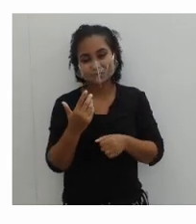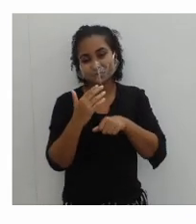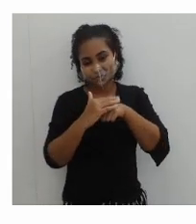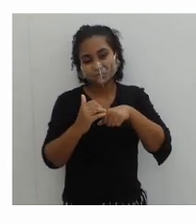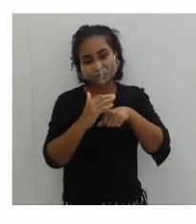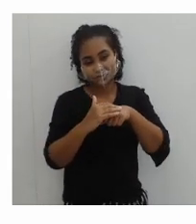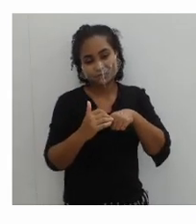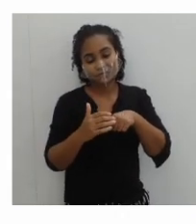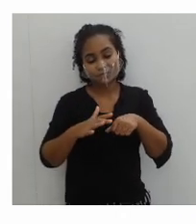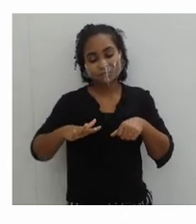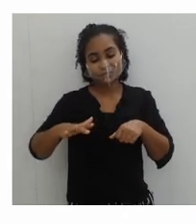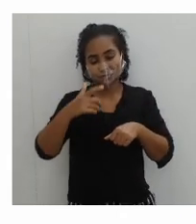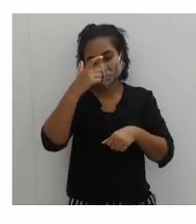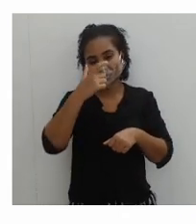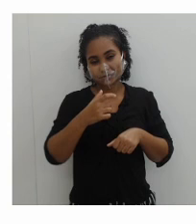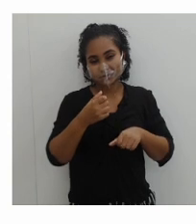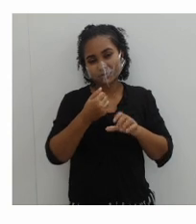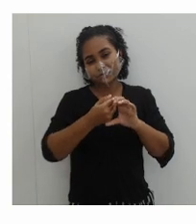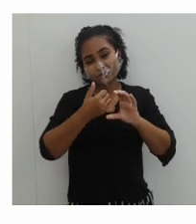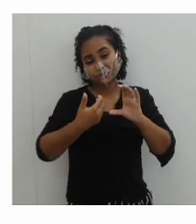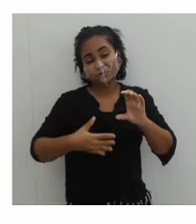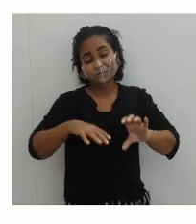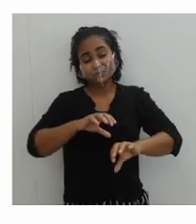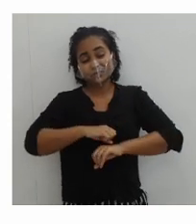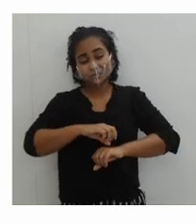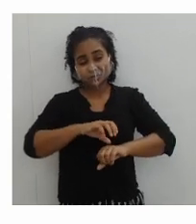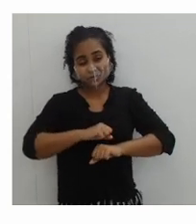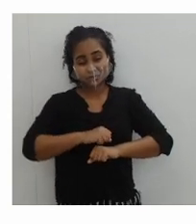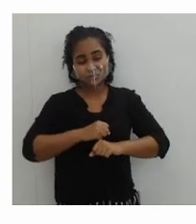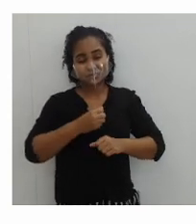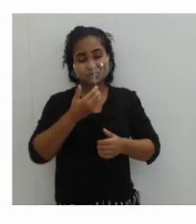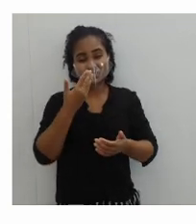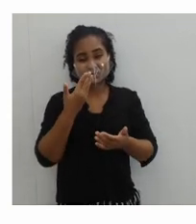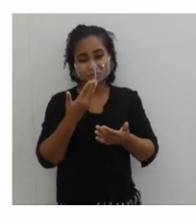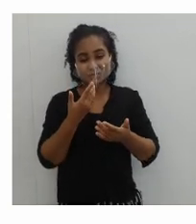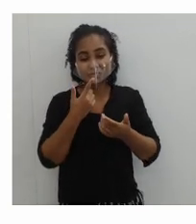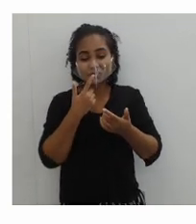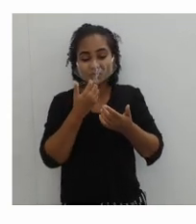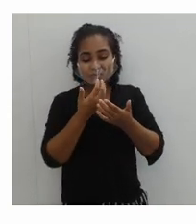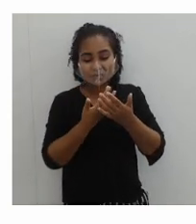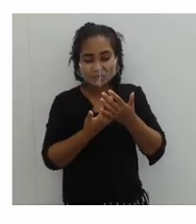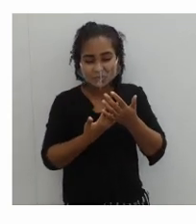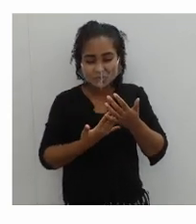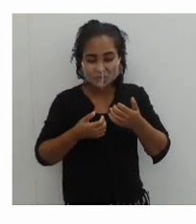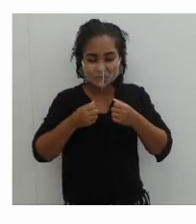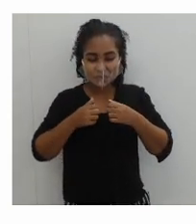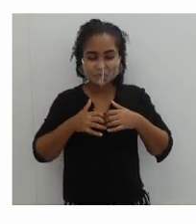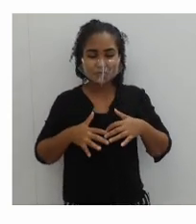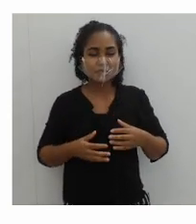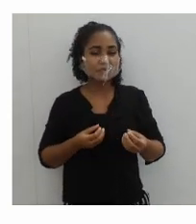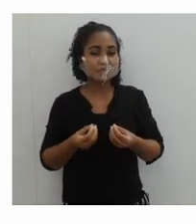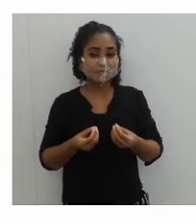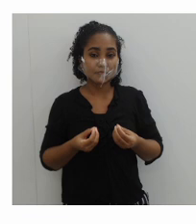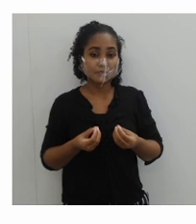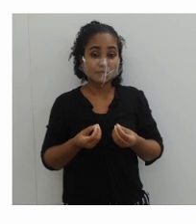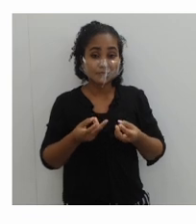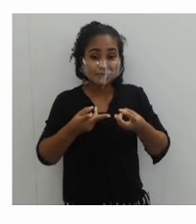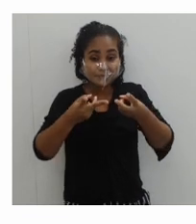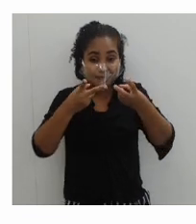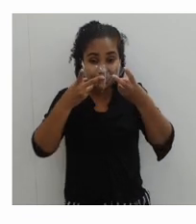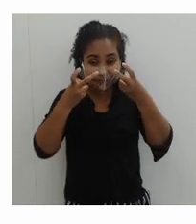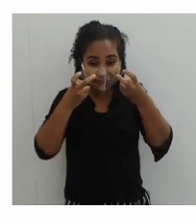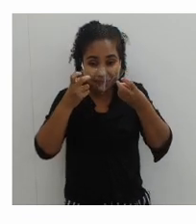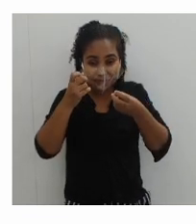chamada de amarelão. Tá? Porque como ele perde muito sangue, por que, Érica? Essa perda de sangue veio de onde? Olha